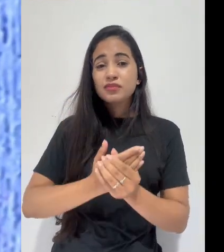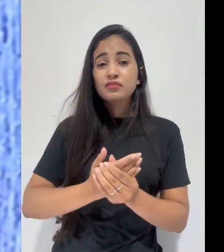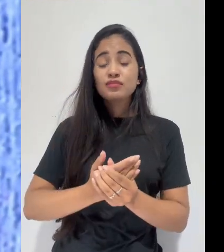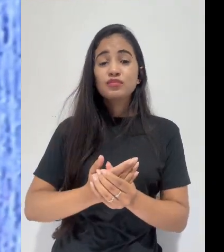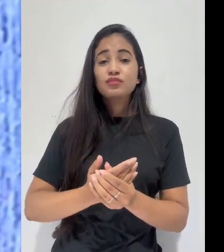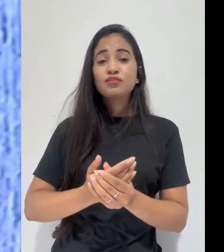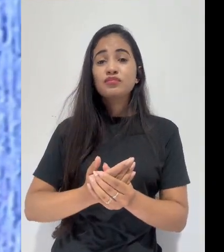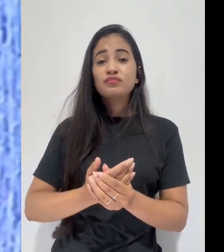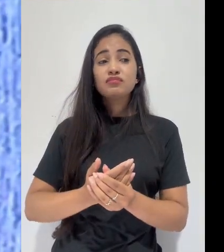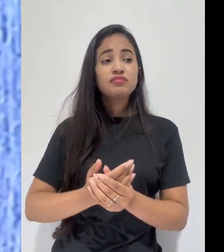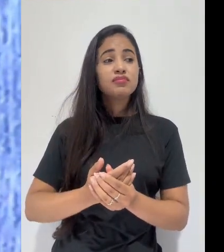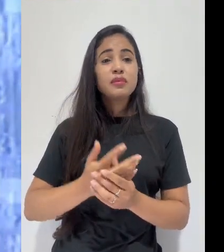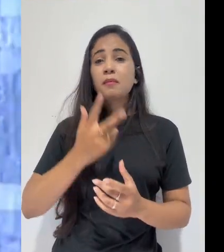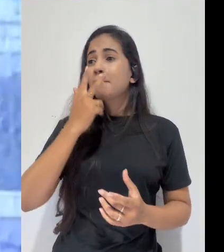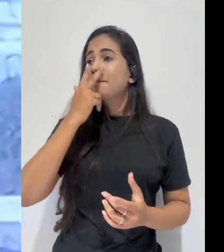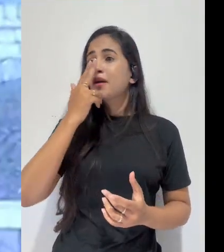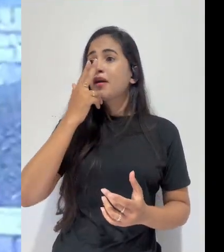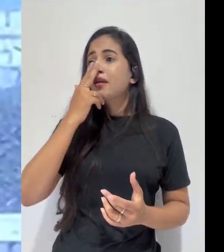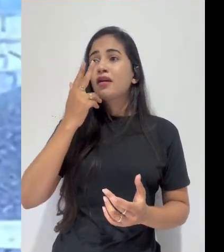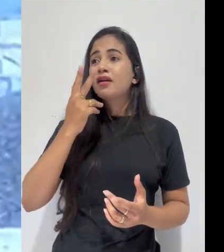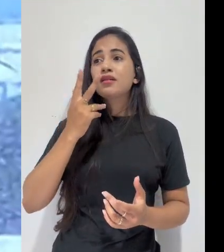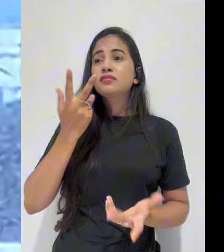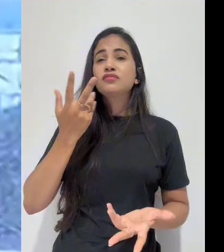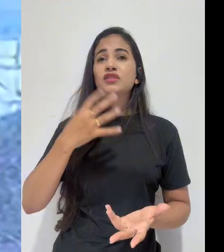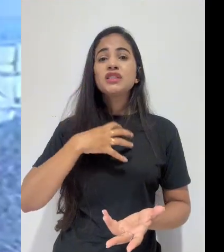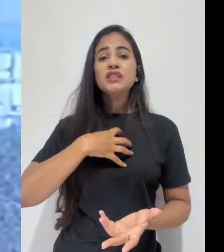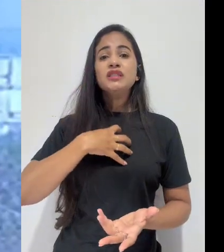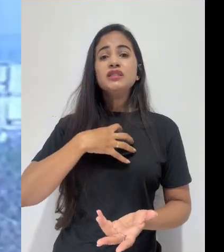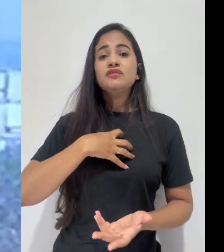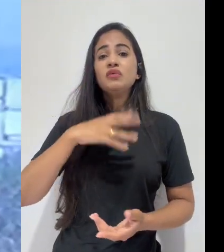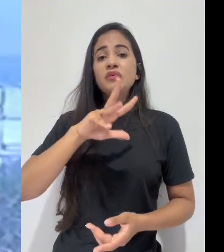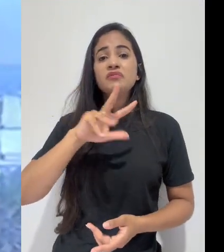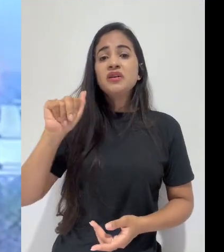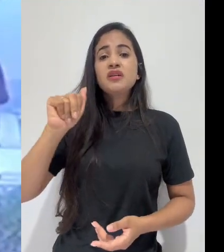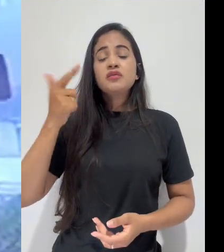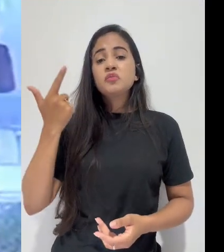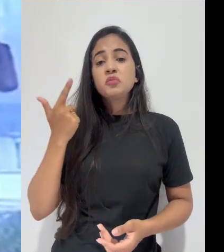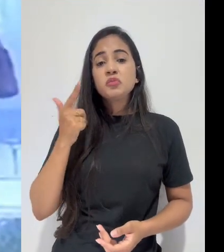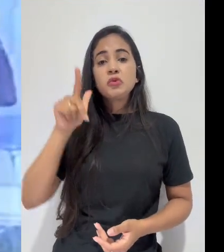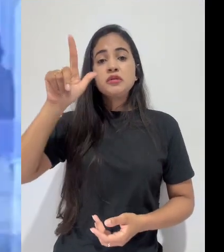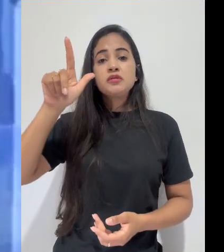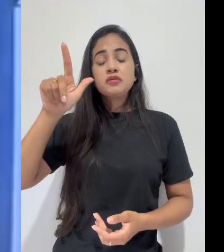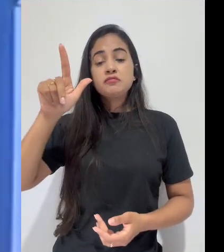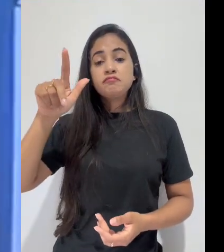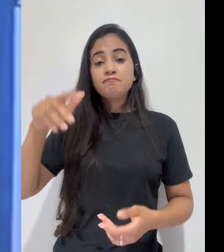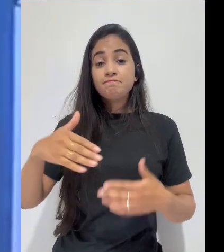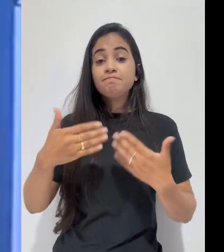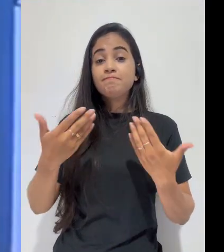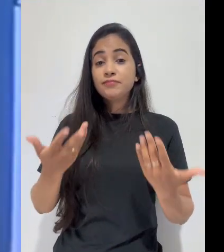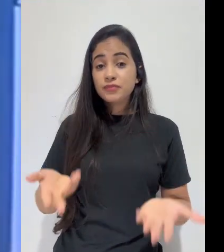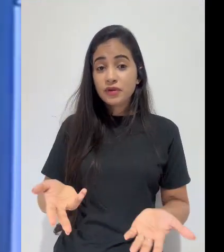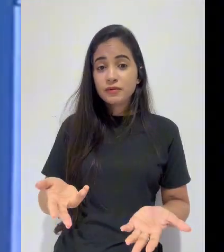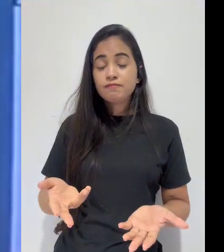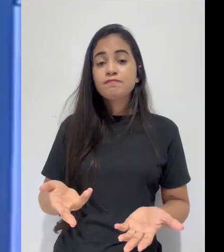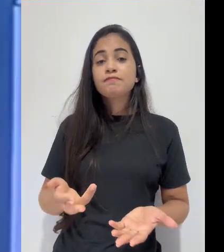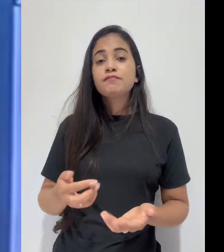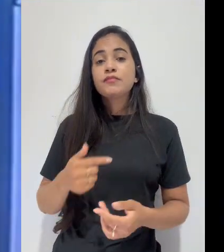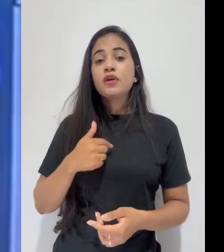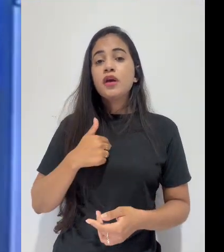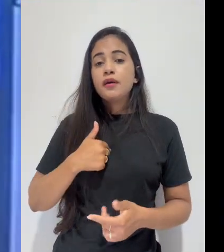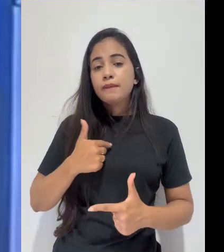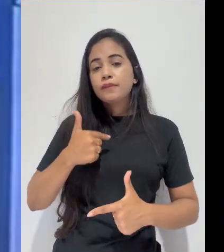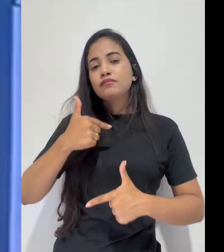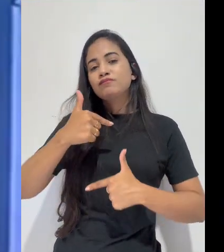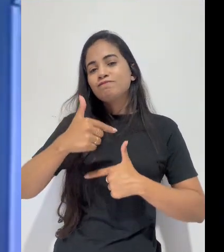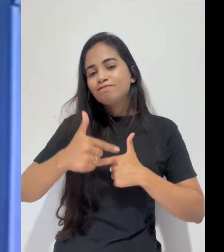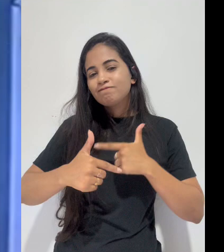esse grito não tem eco, ele não alcança os ouvidos insensíveis, tá? Apesar disso, num trabalho